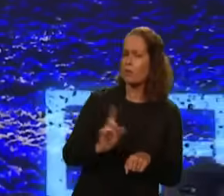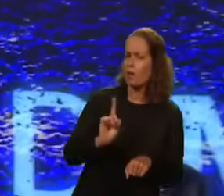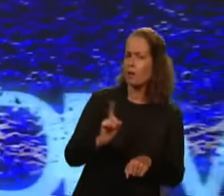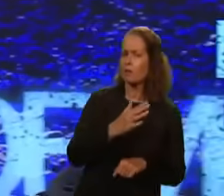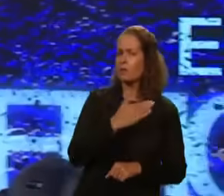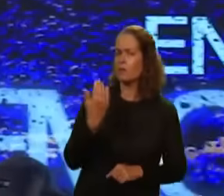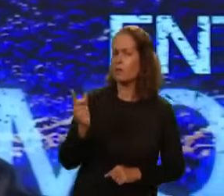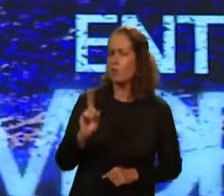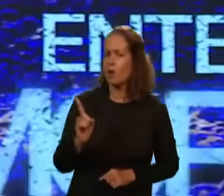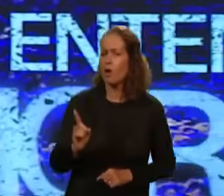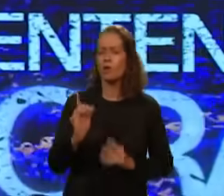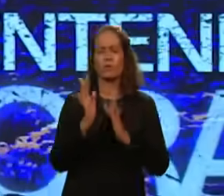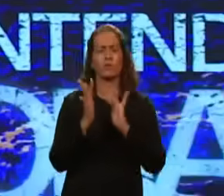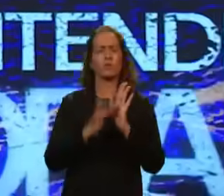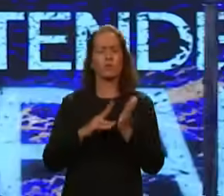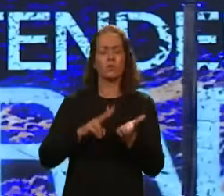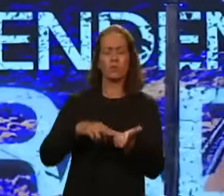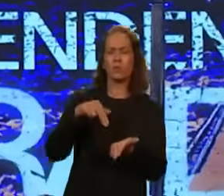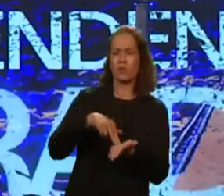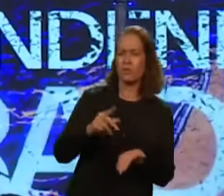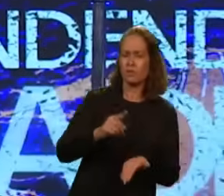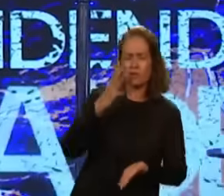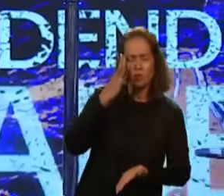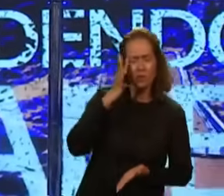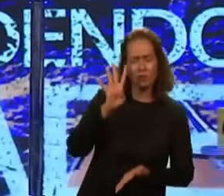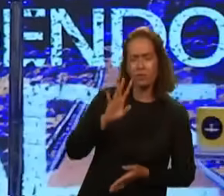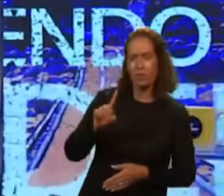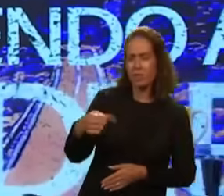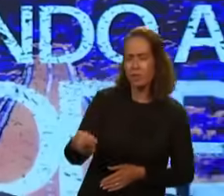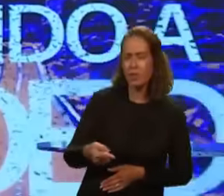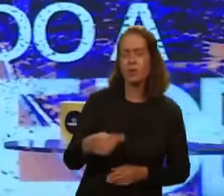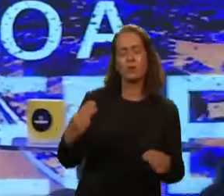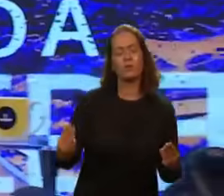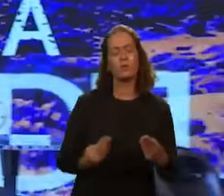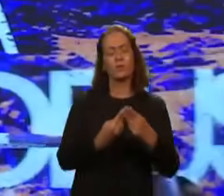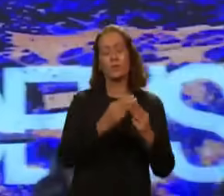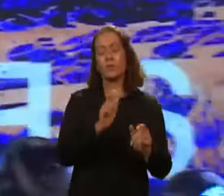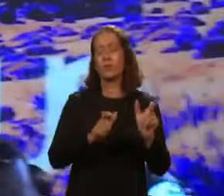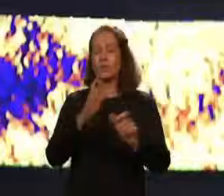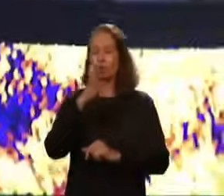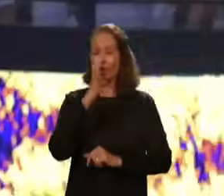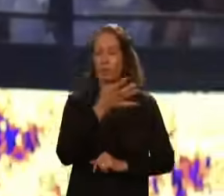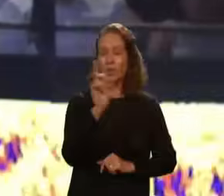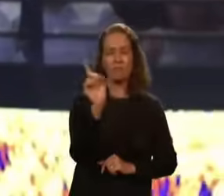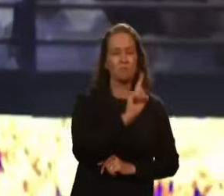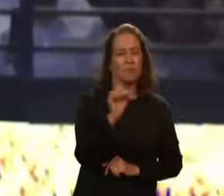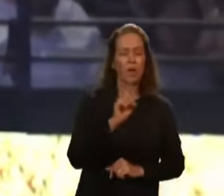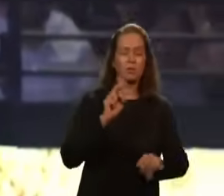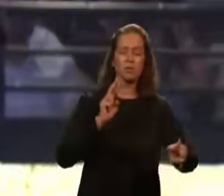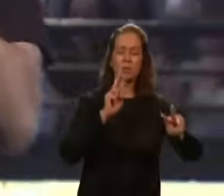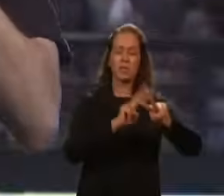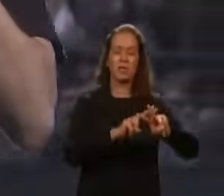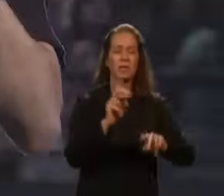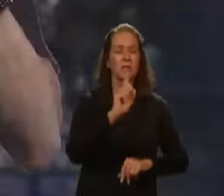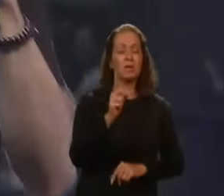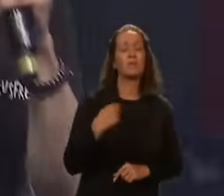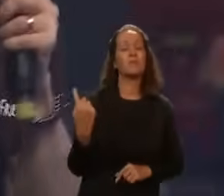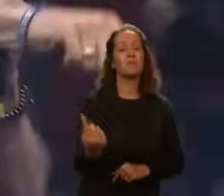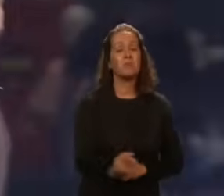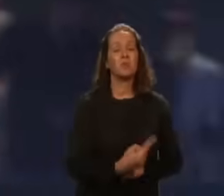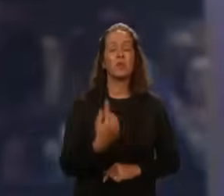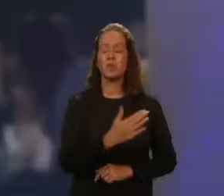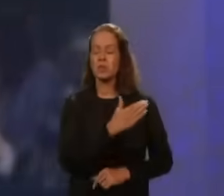morre, e Jesus não ressuscita ele 4 dias depois, os judeus não iam acusá-lo, não iriam prendê-lo, e nós